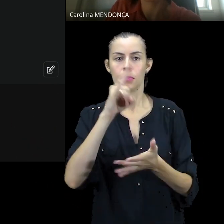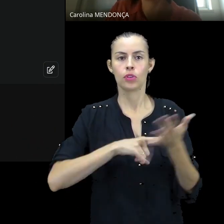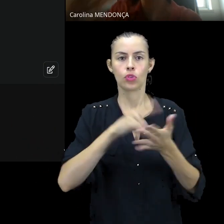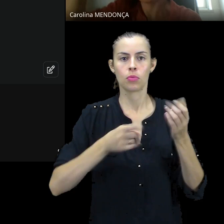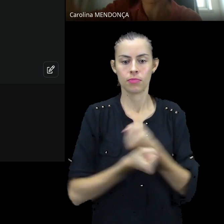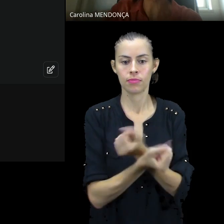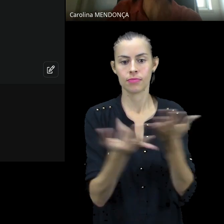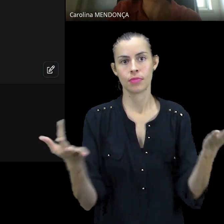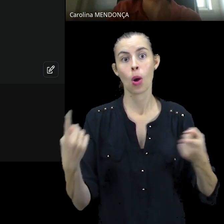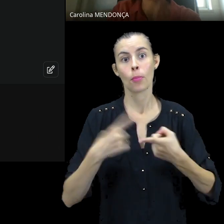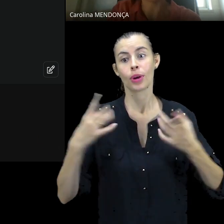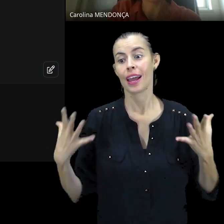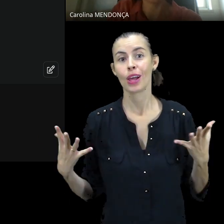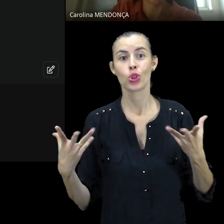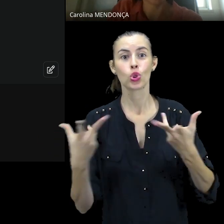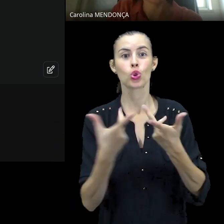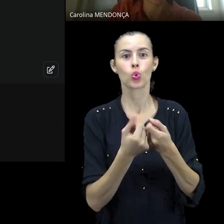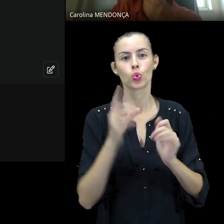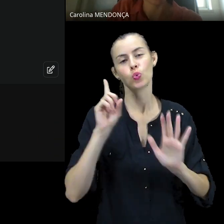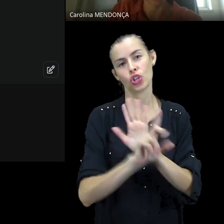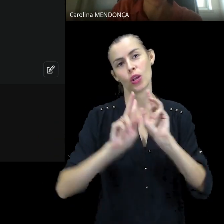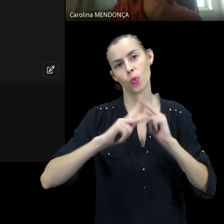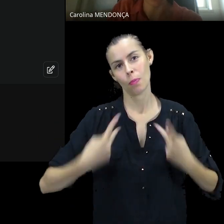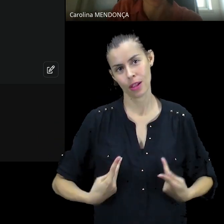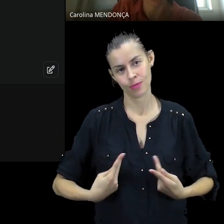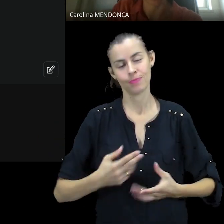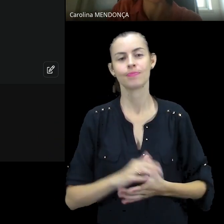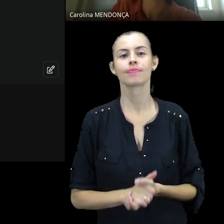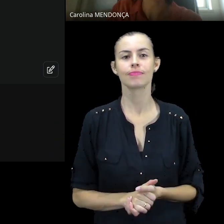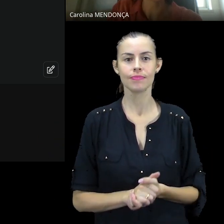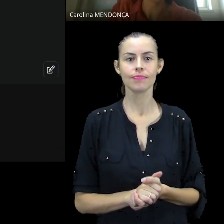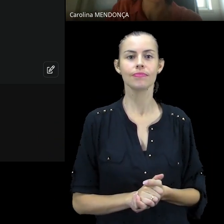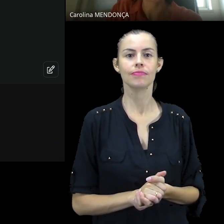do guarda-chuva maior, que é a educação em direitos humanos.